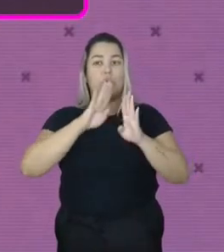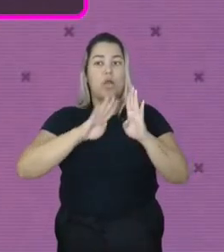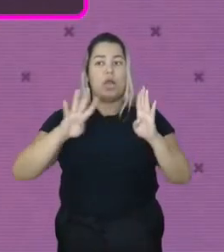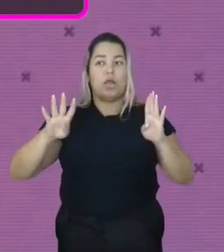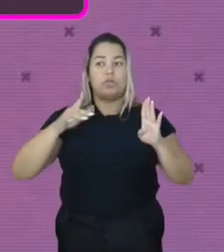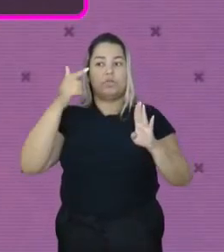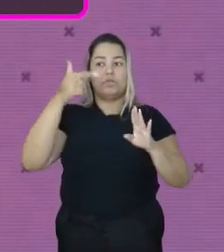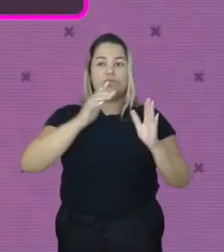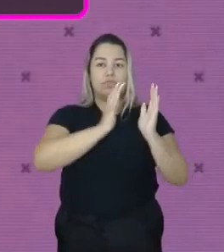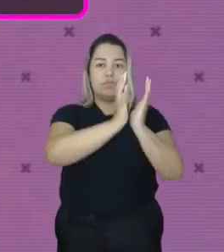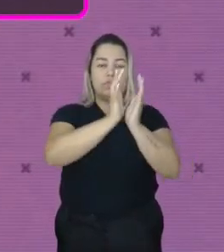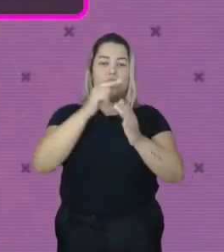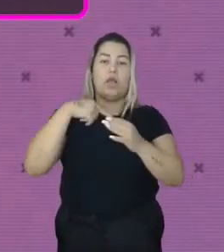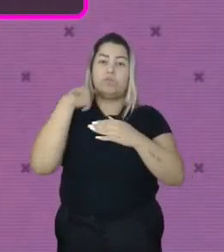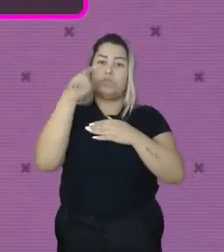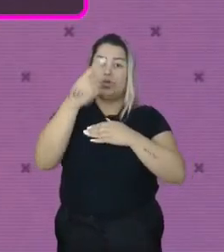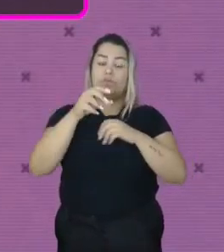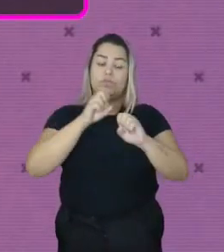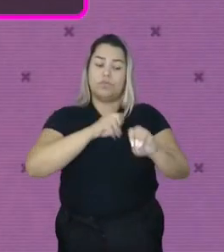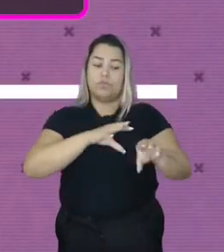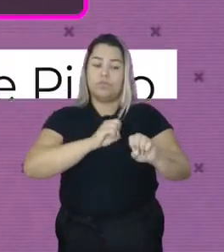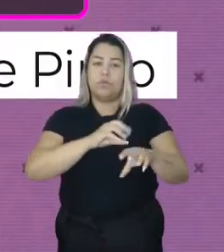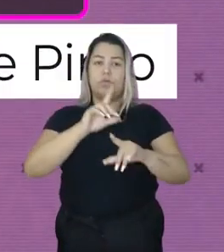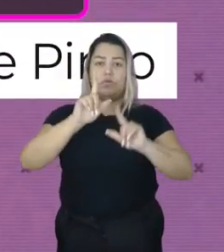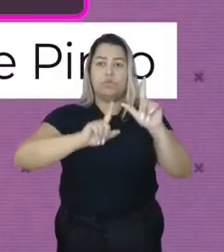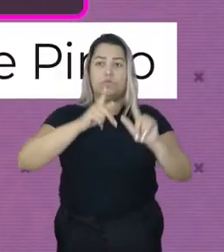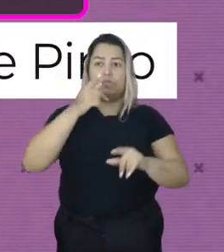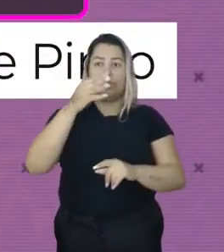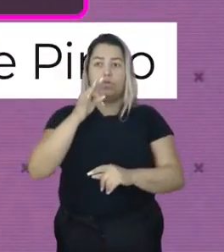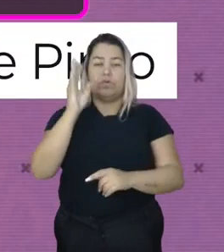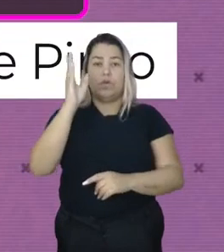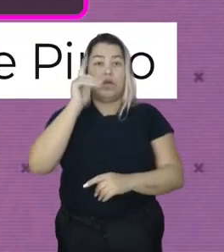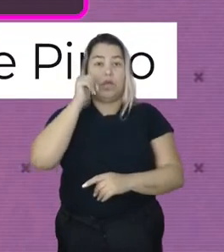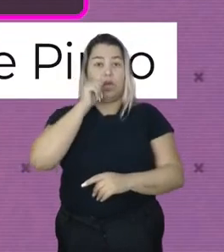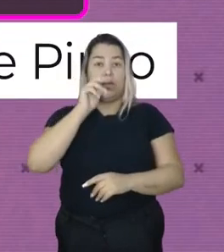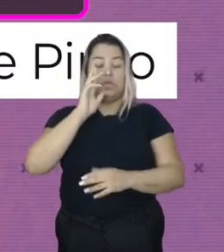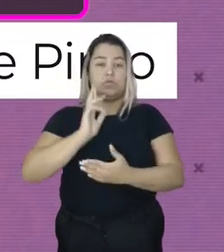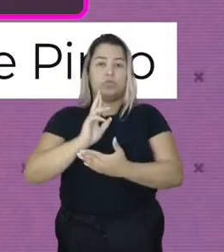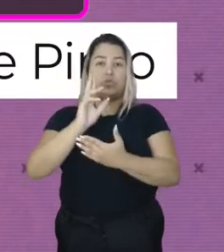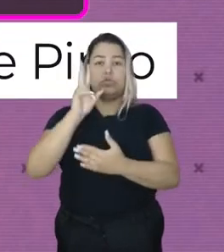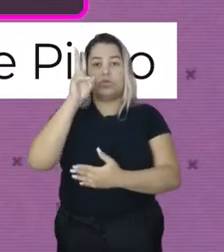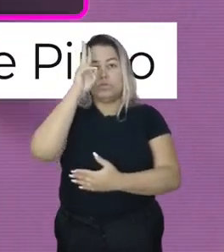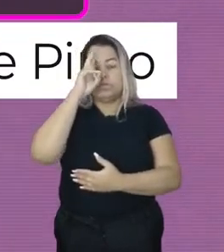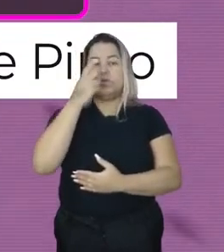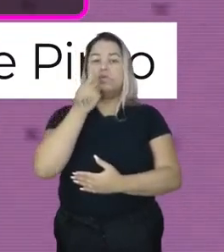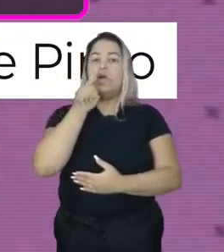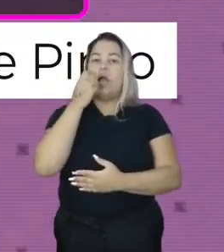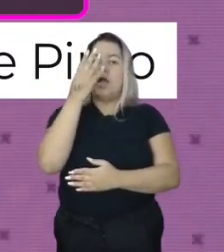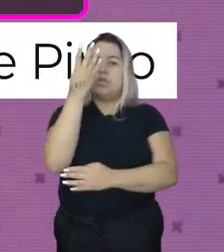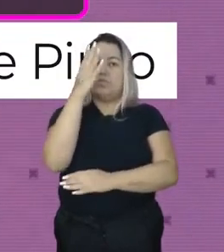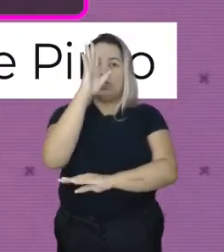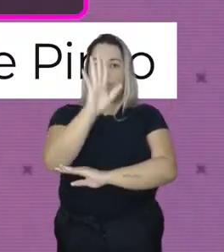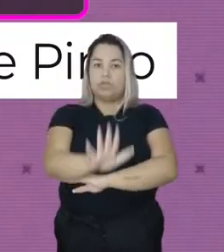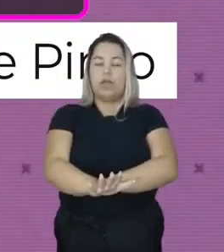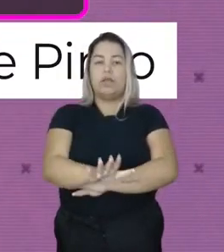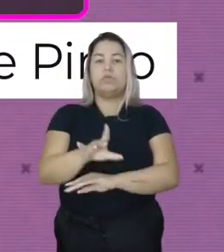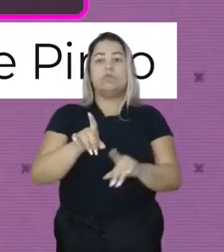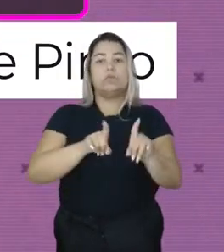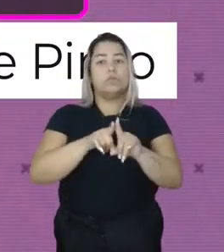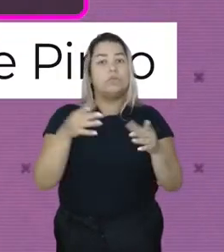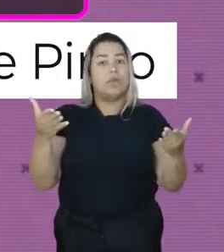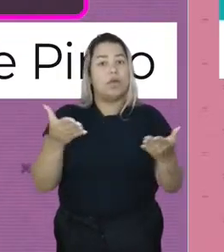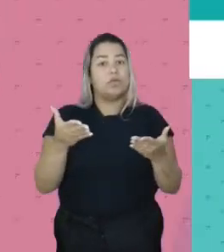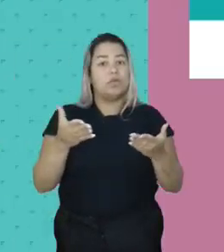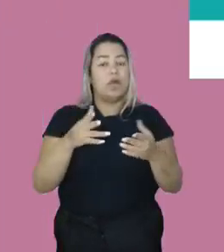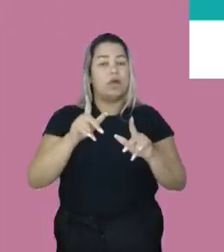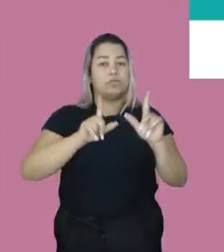categoria. Não perca as próximas aulas do TV Elas por Elas Formação, de segunda a sexta-feira, sempre às 16h, aqui